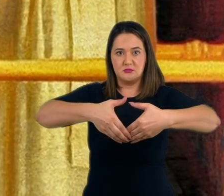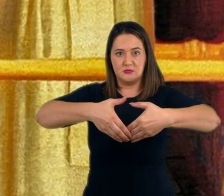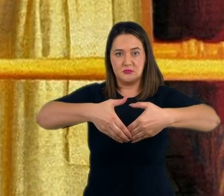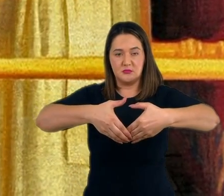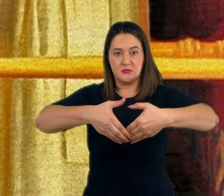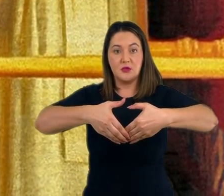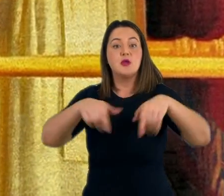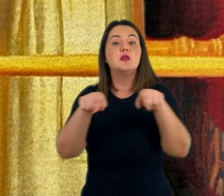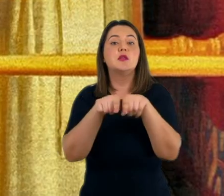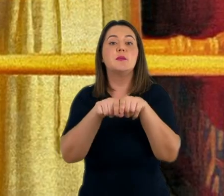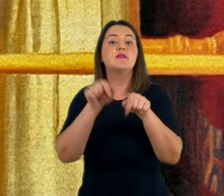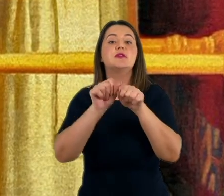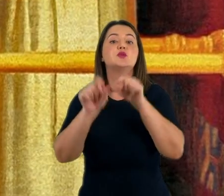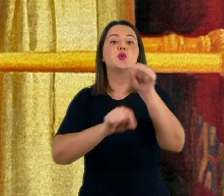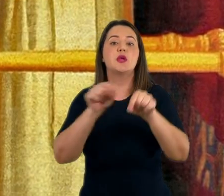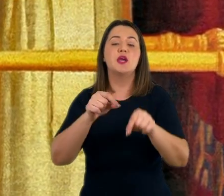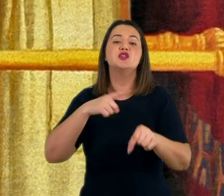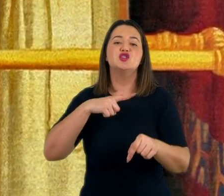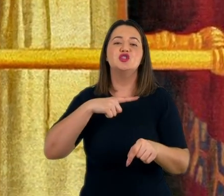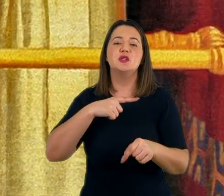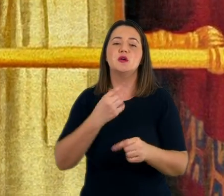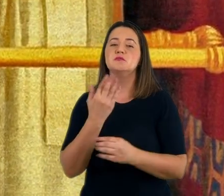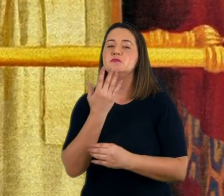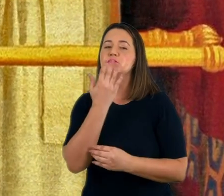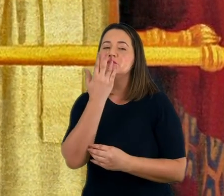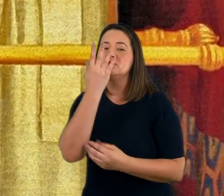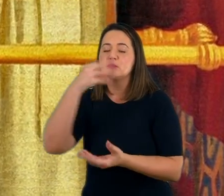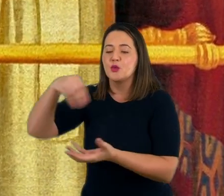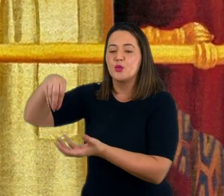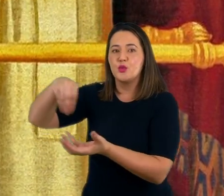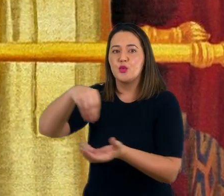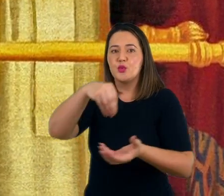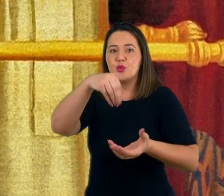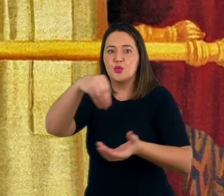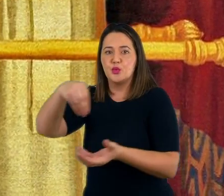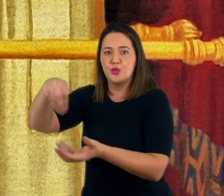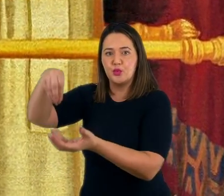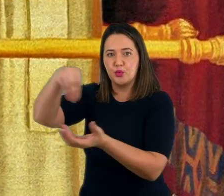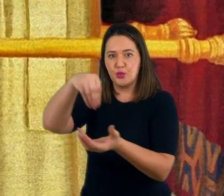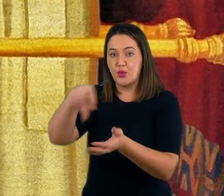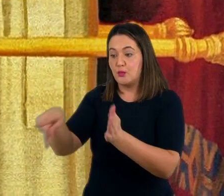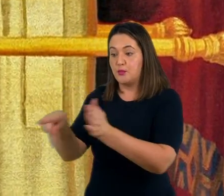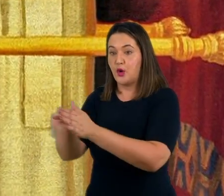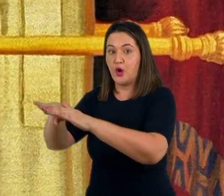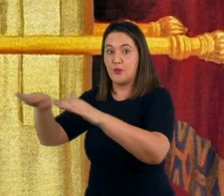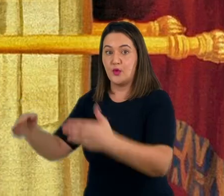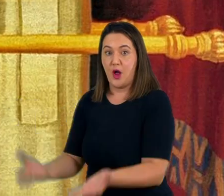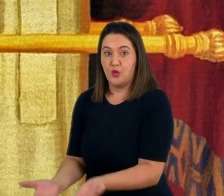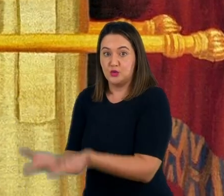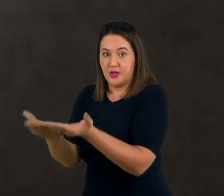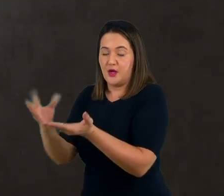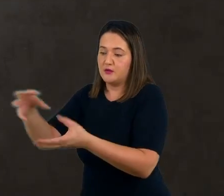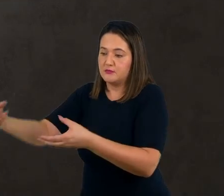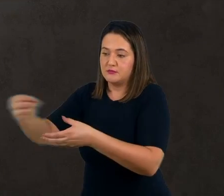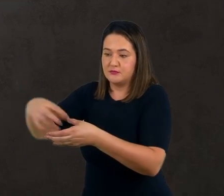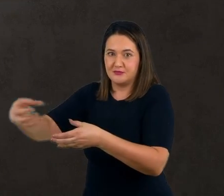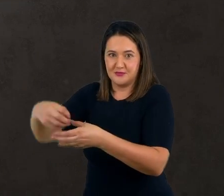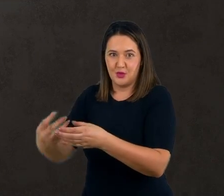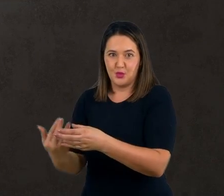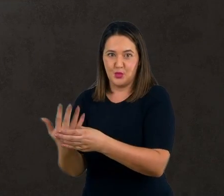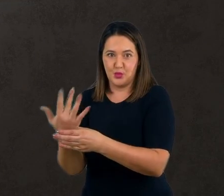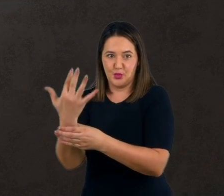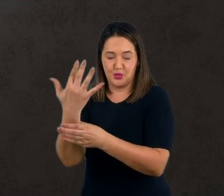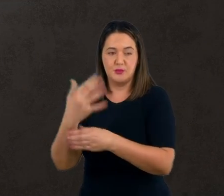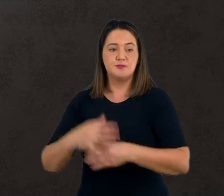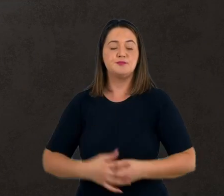Arca da Aliança. Além disso, ele também carregava o incensário com brasas tiradas do altar. O